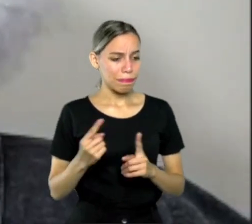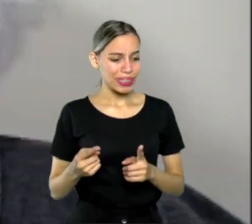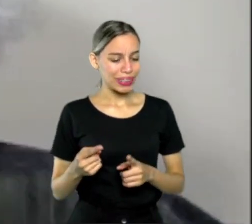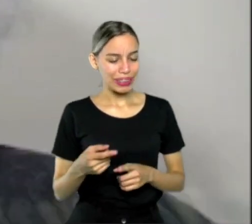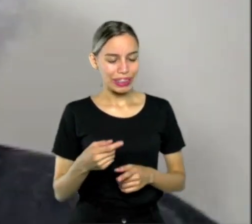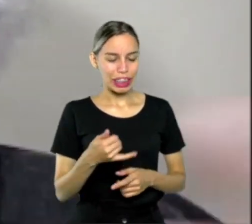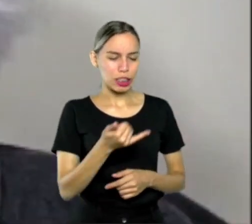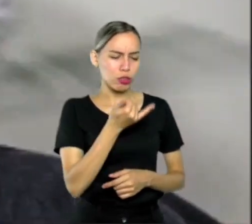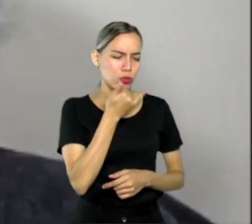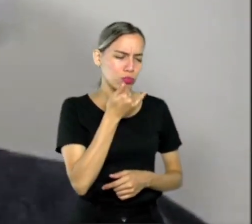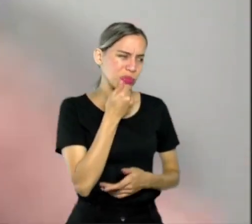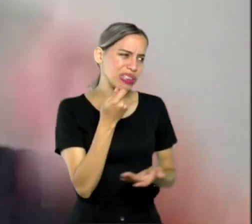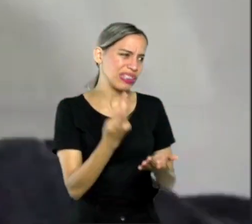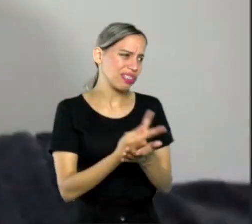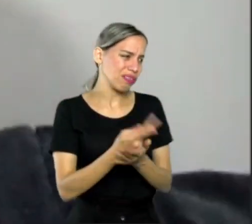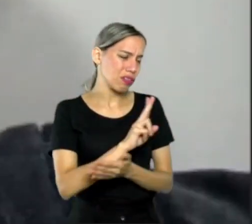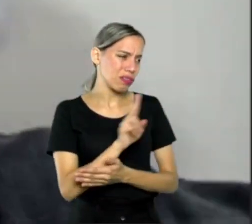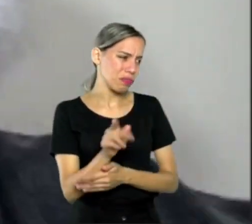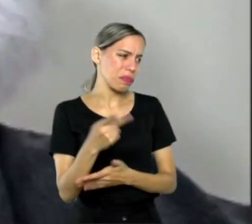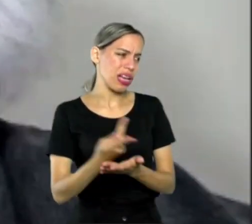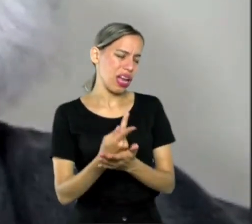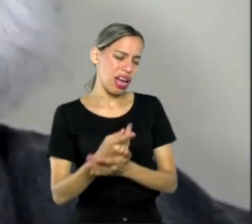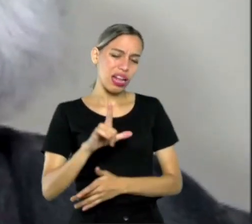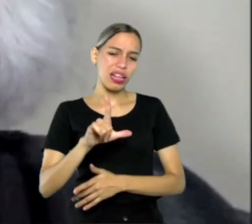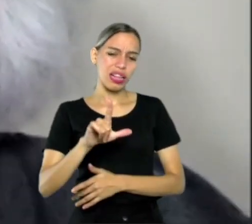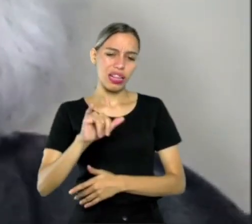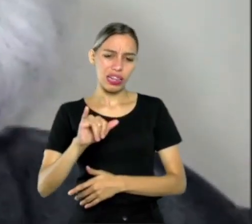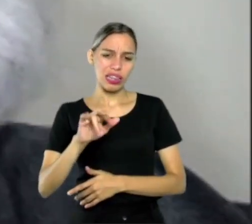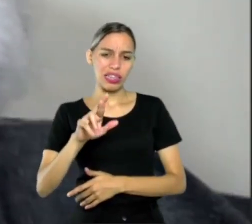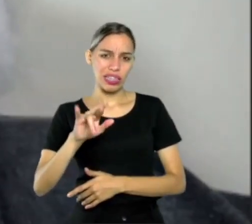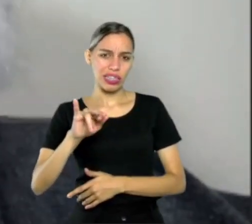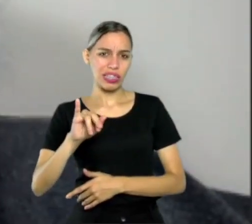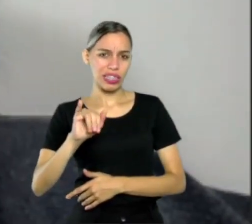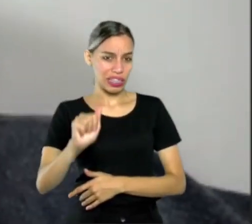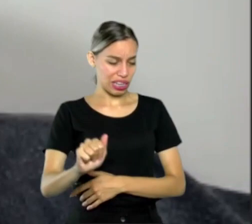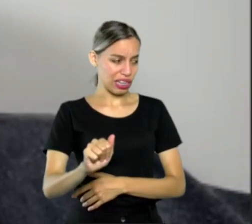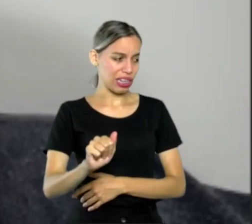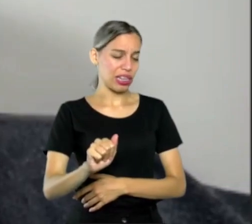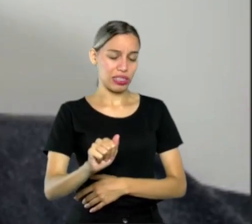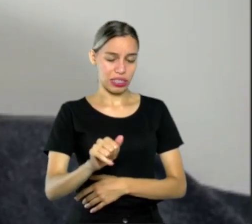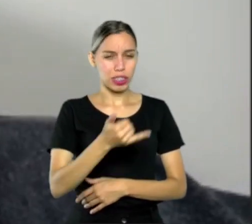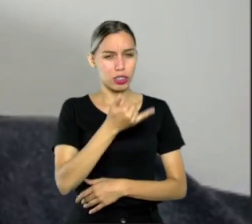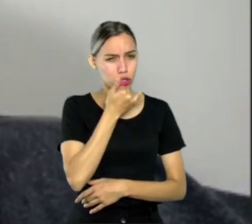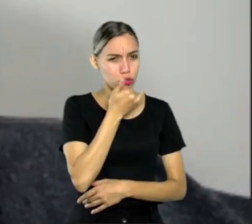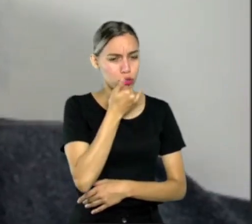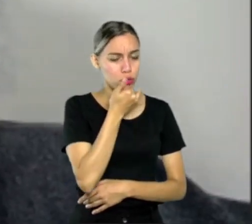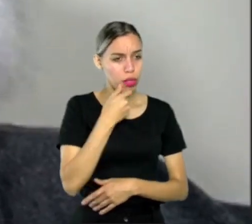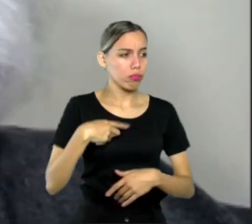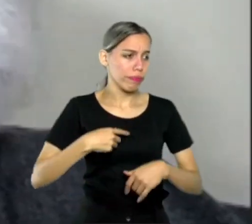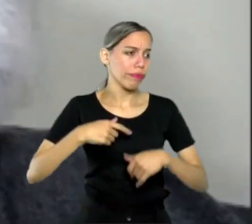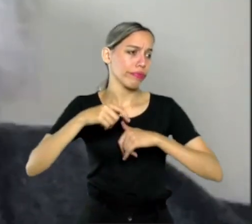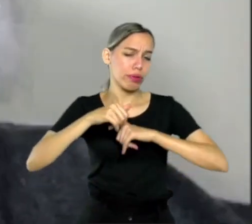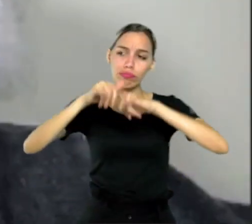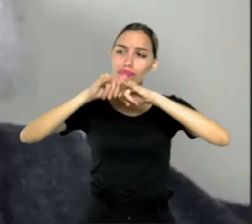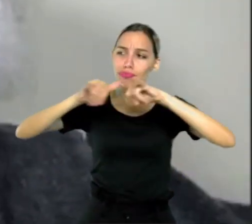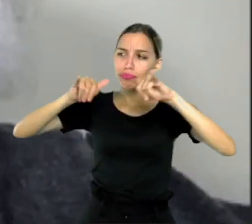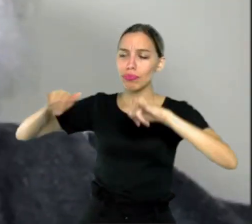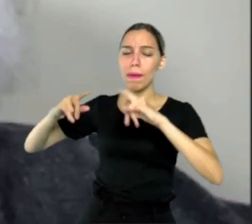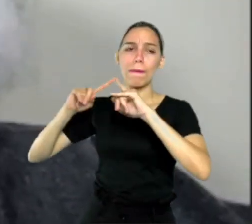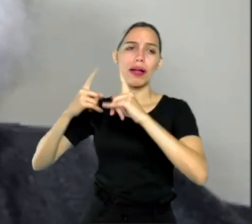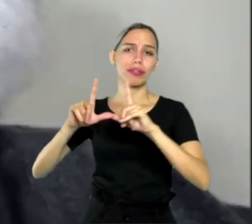E eu já estava rodada, né? Porque eu escrevo todos os dias. Eu escrevo todos os